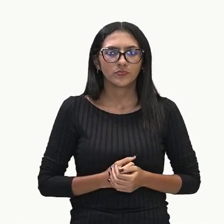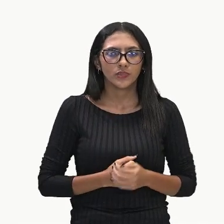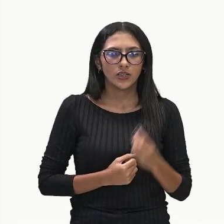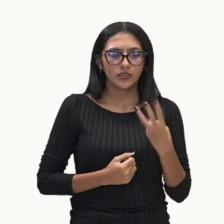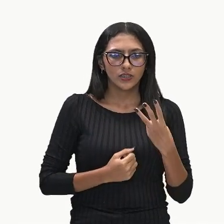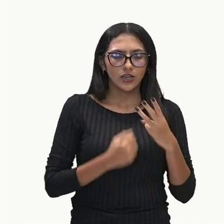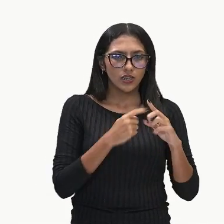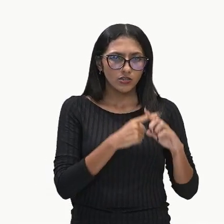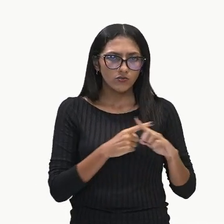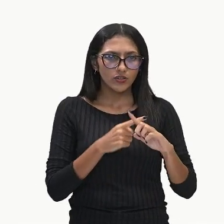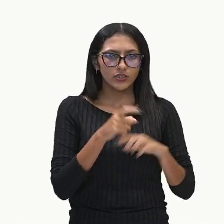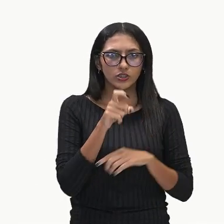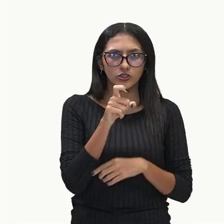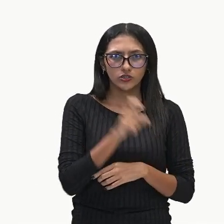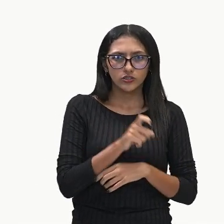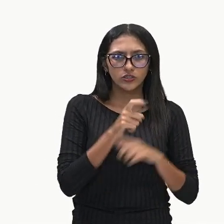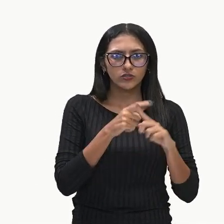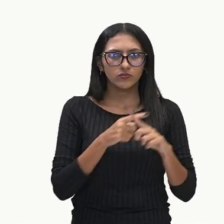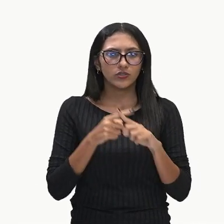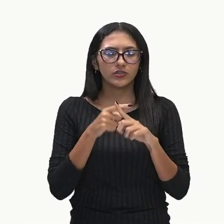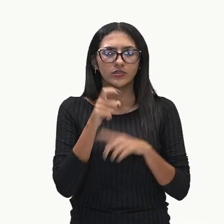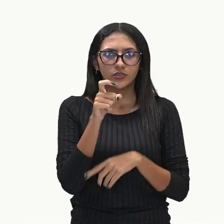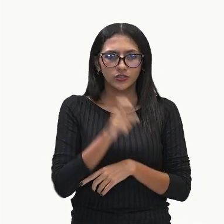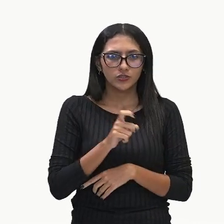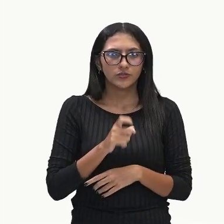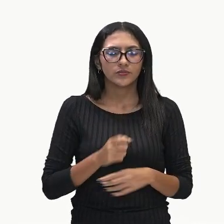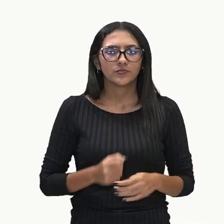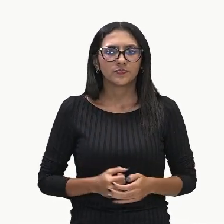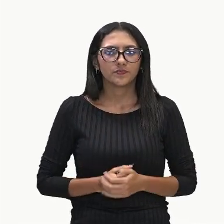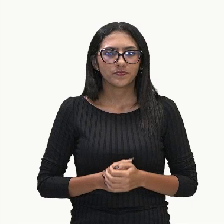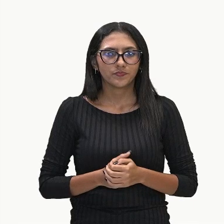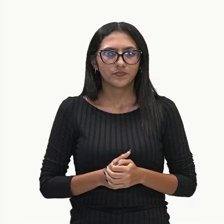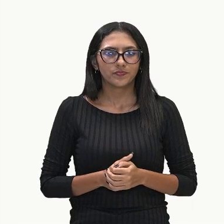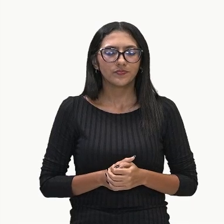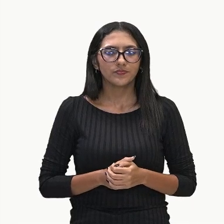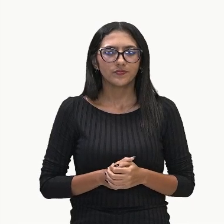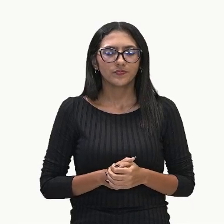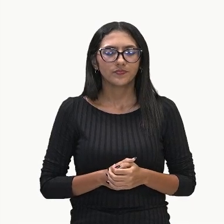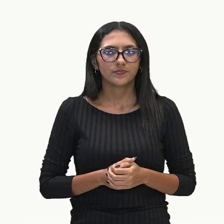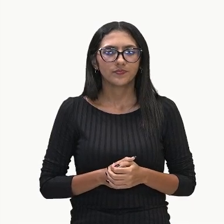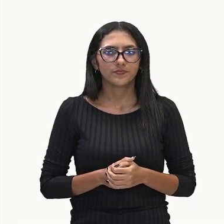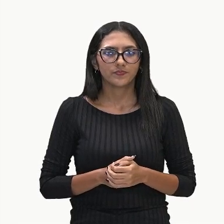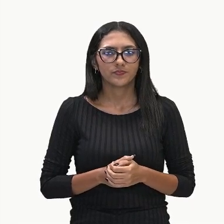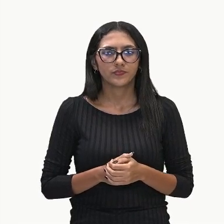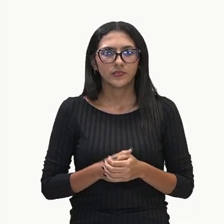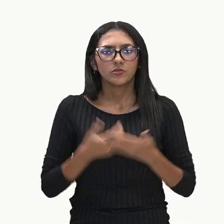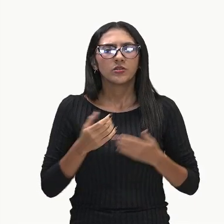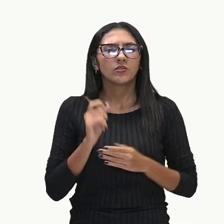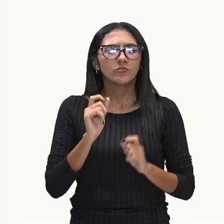x. Pronto, fazendo ali o passo a passo para você não ter dificuldade. Quem você